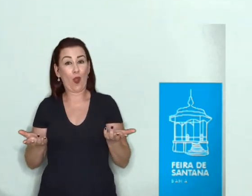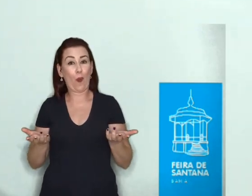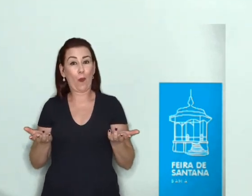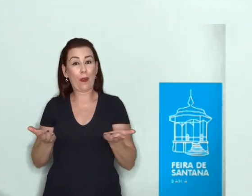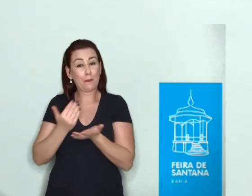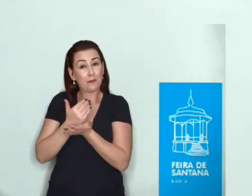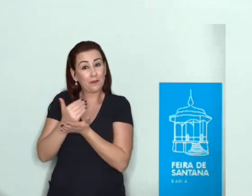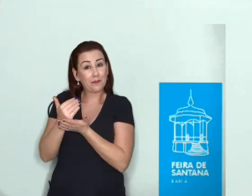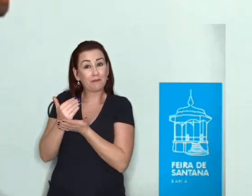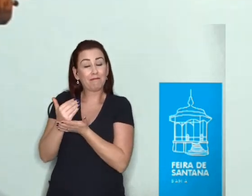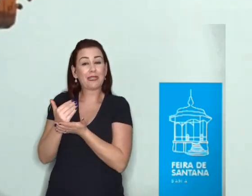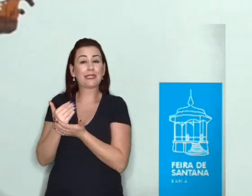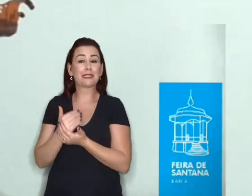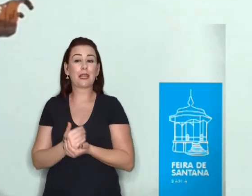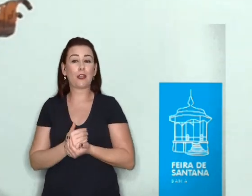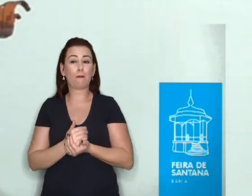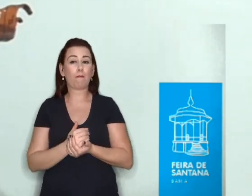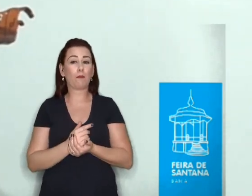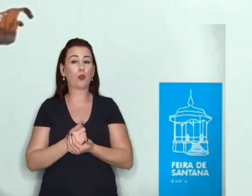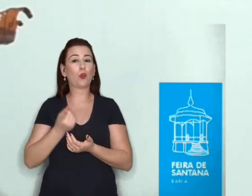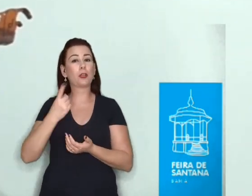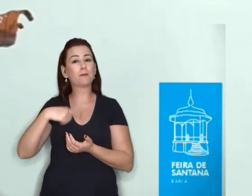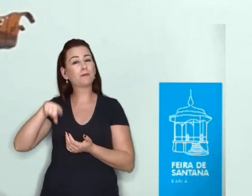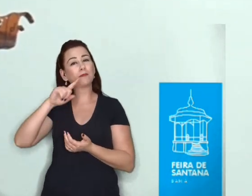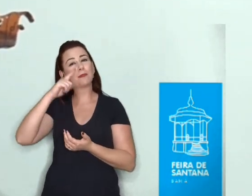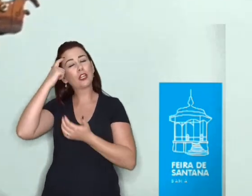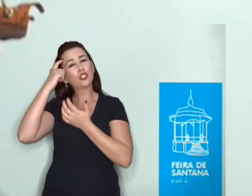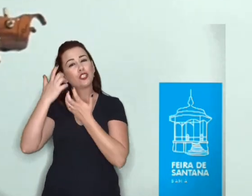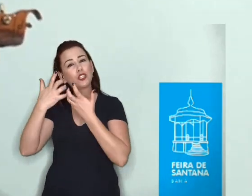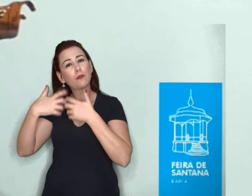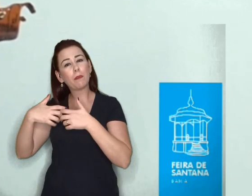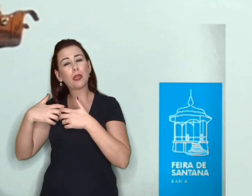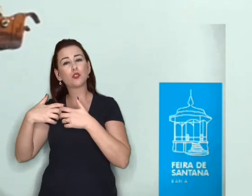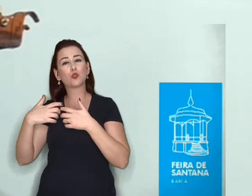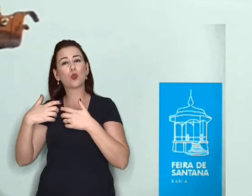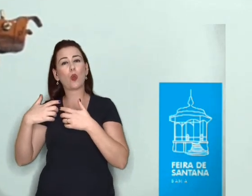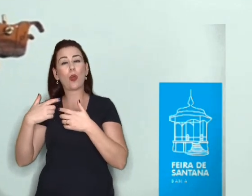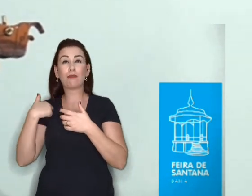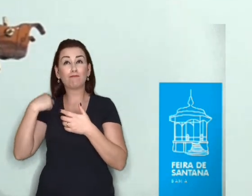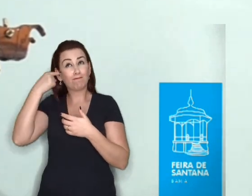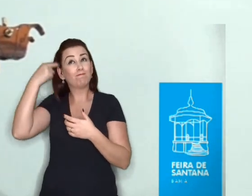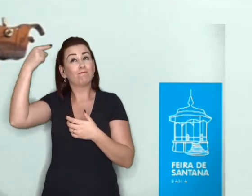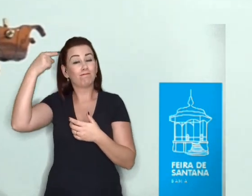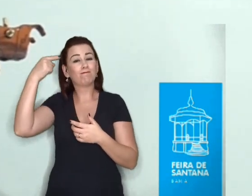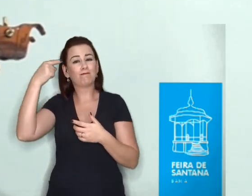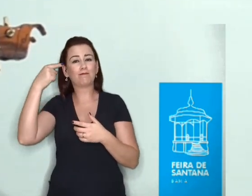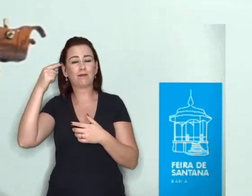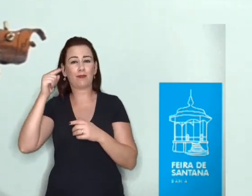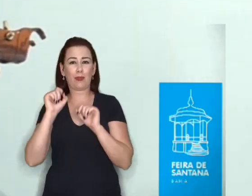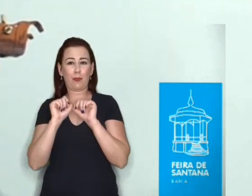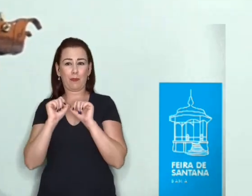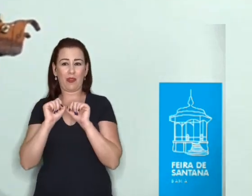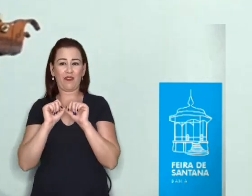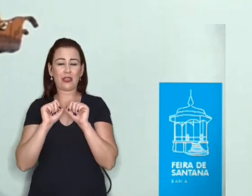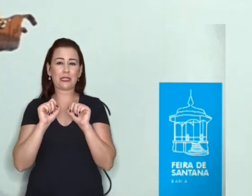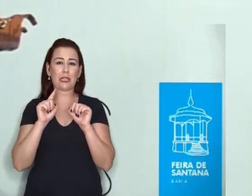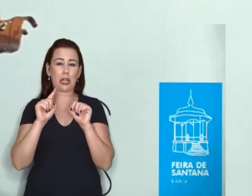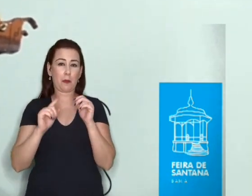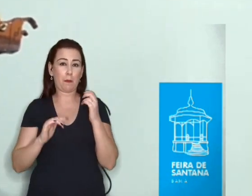Então, a princípio, eu tinha pensado em fazer, na verdade eu pensei em fazer,